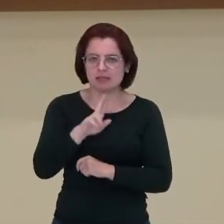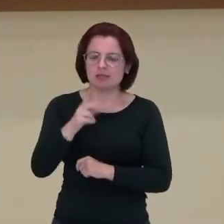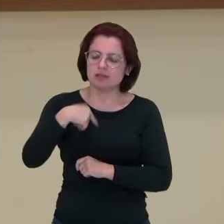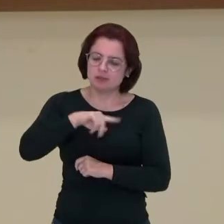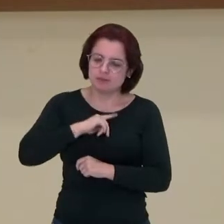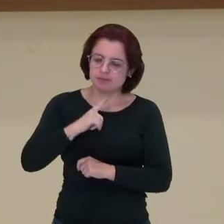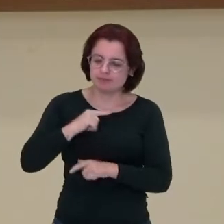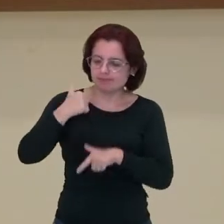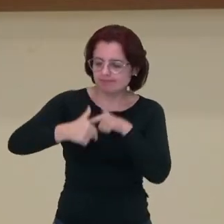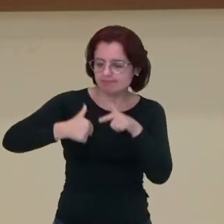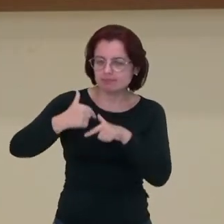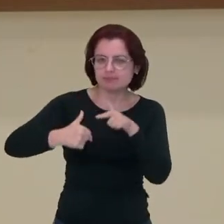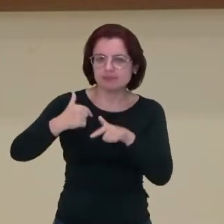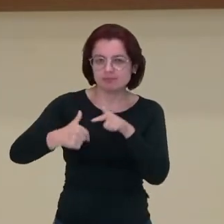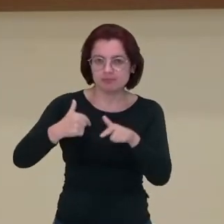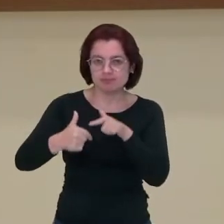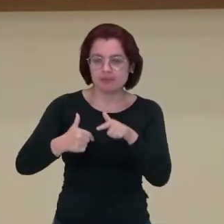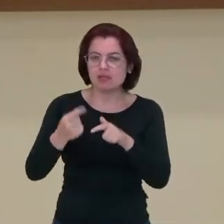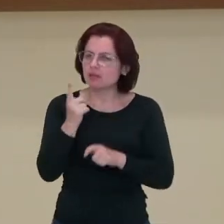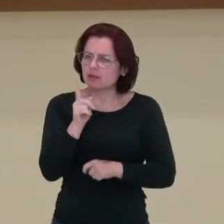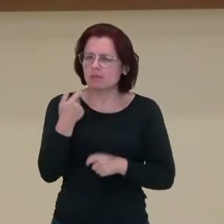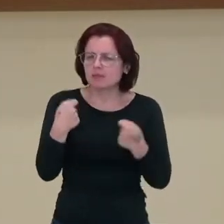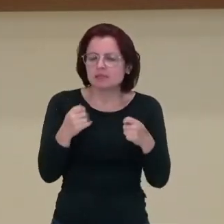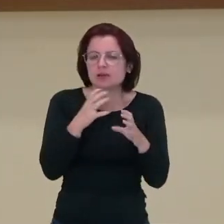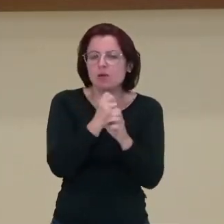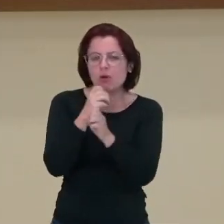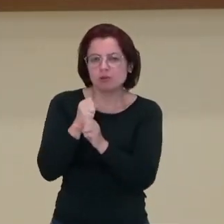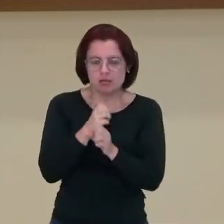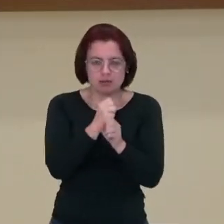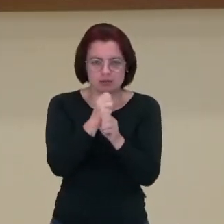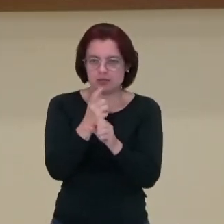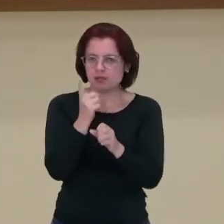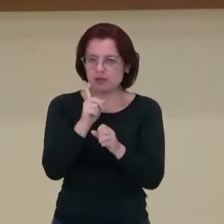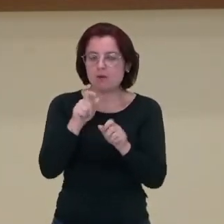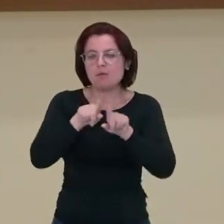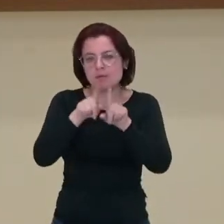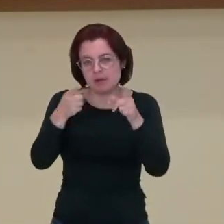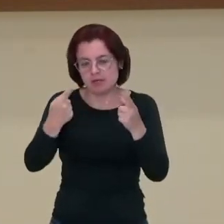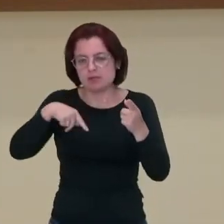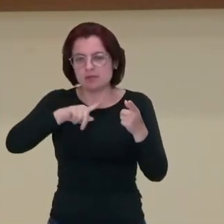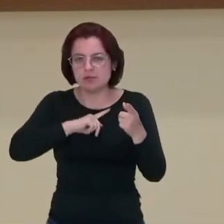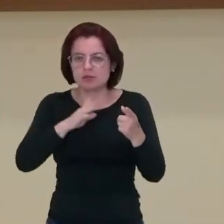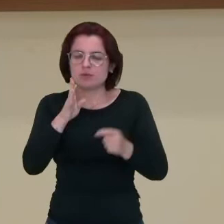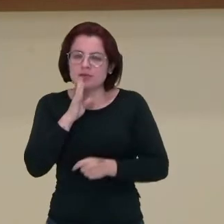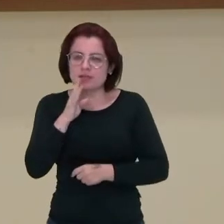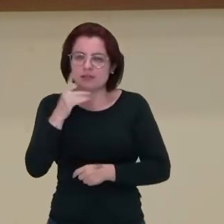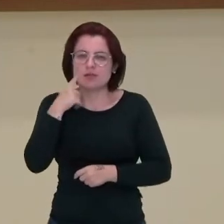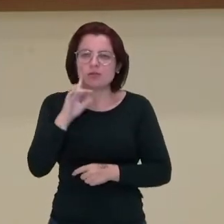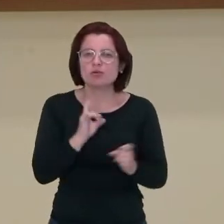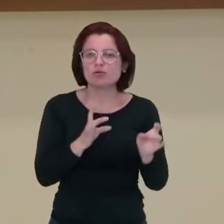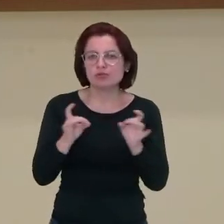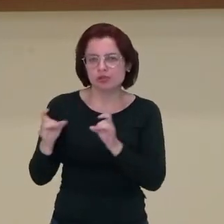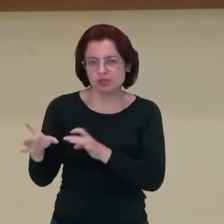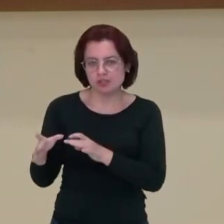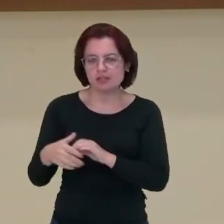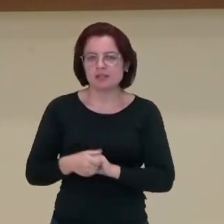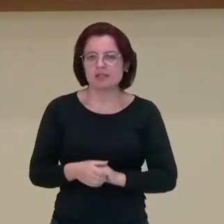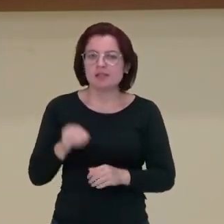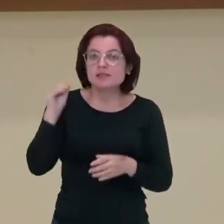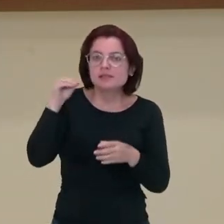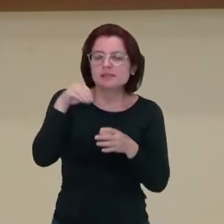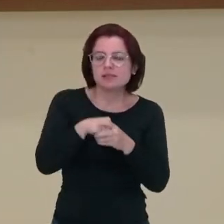ser um contador para você saber os termos. São termos que a gente precisa conhecer diariamente dentro